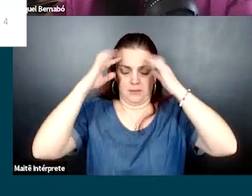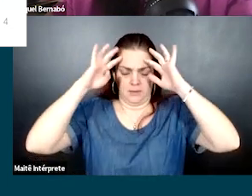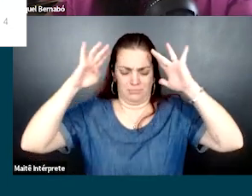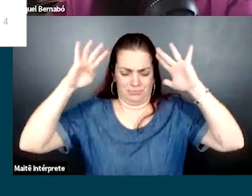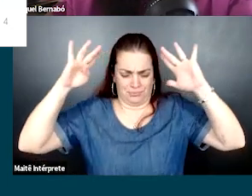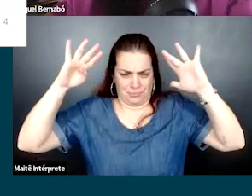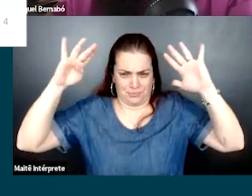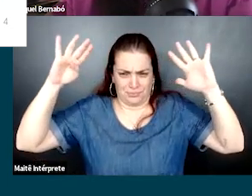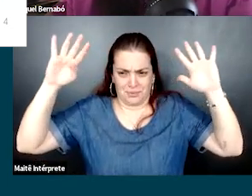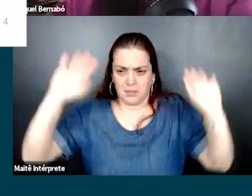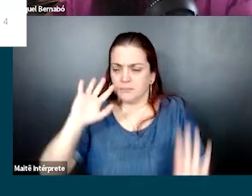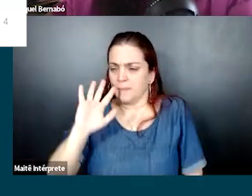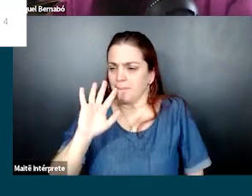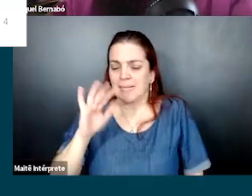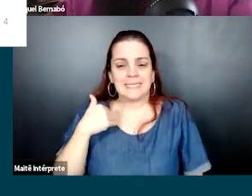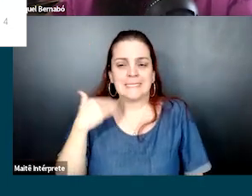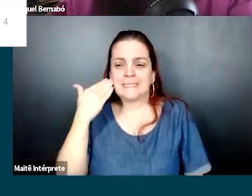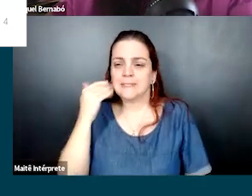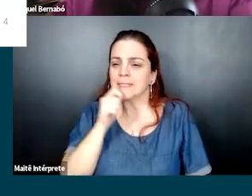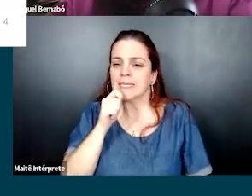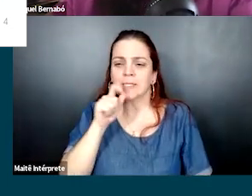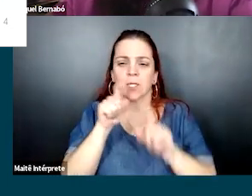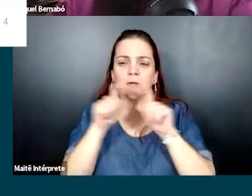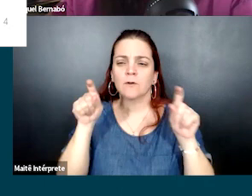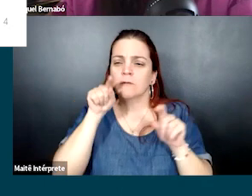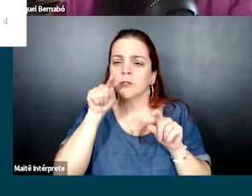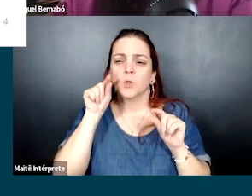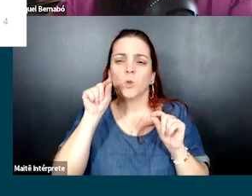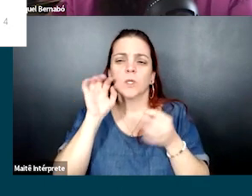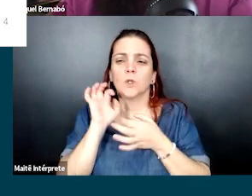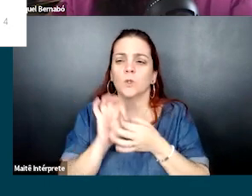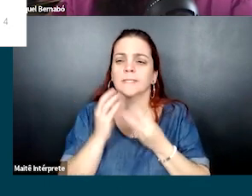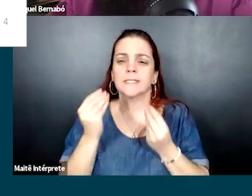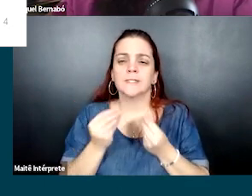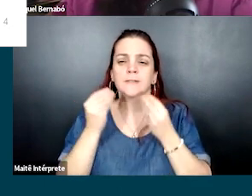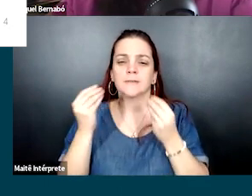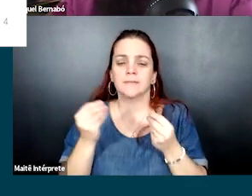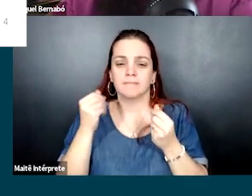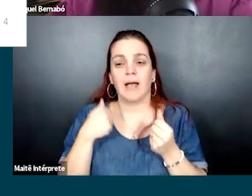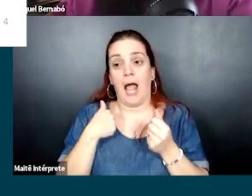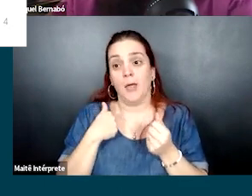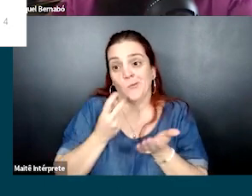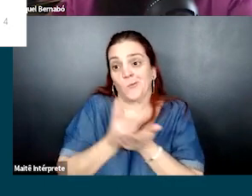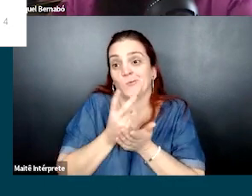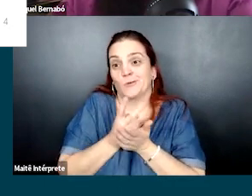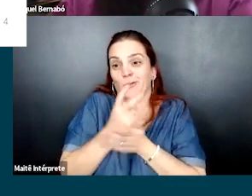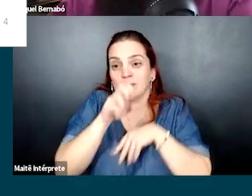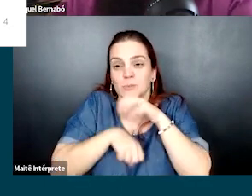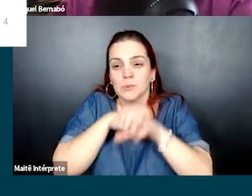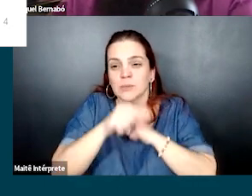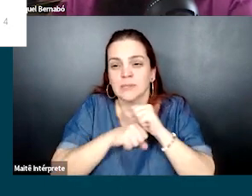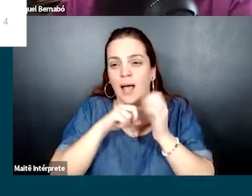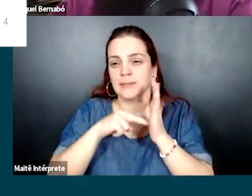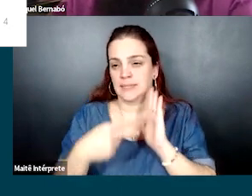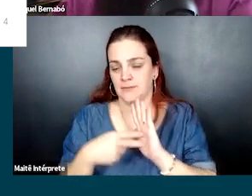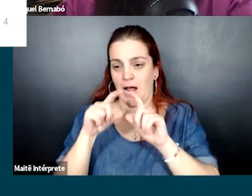monte de coisa veio na minha cabeça, mas eu ainda não tinha entendido o que era essa frase naquele contexto que eu estava lendo, né? E aí eu falei, pô, então agora eu vou seguir